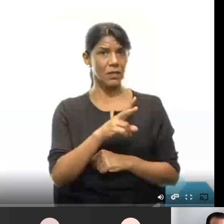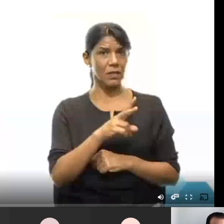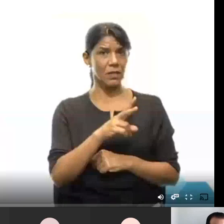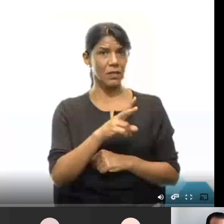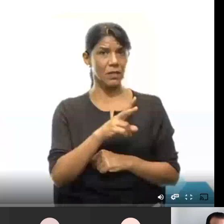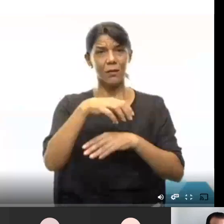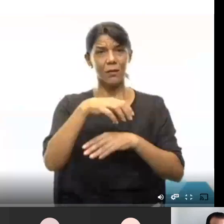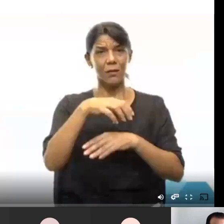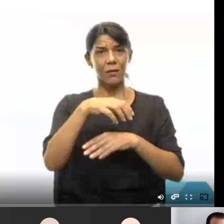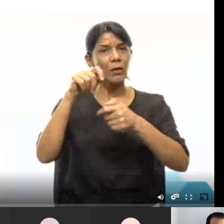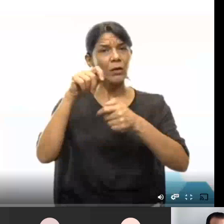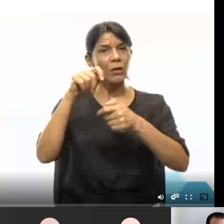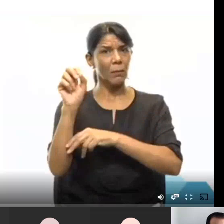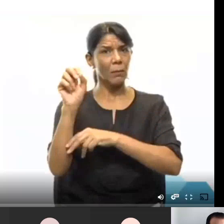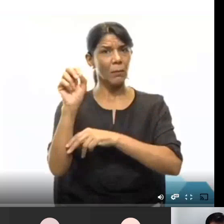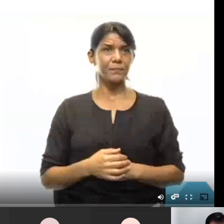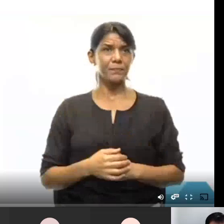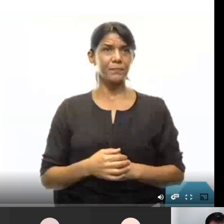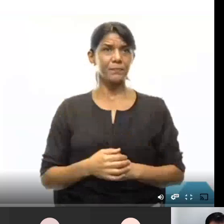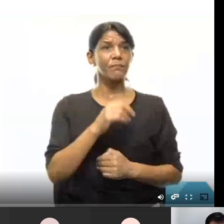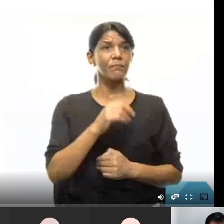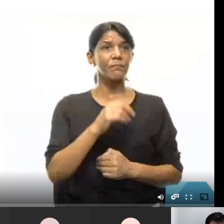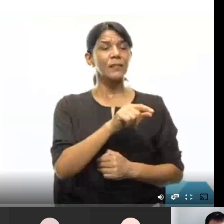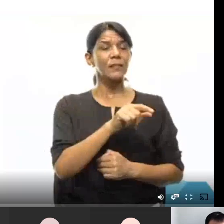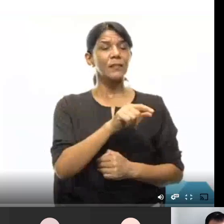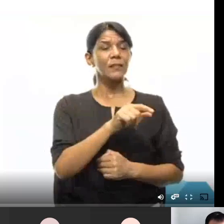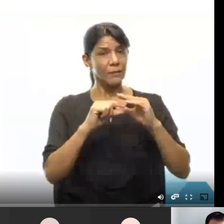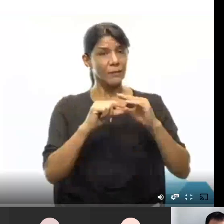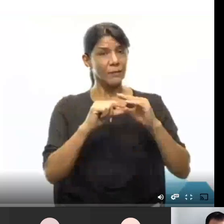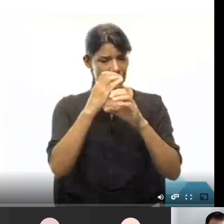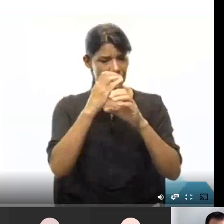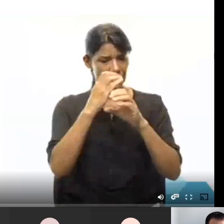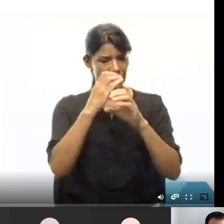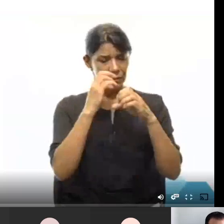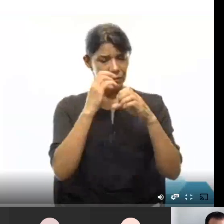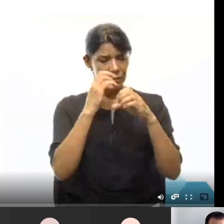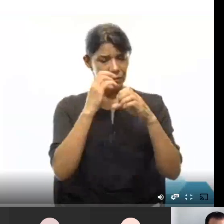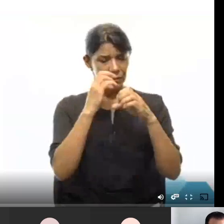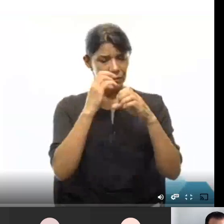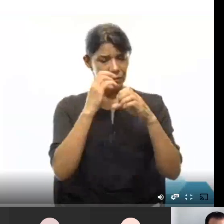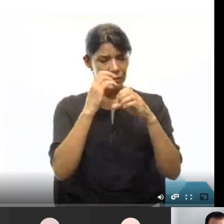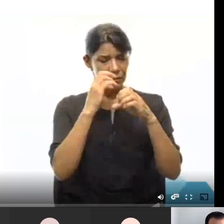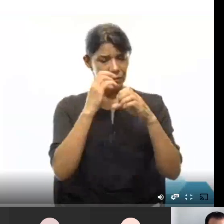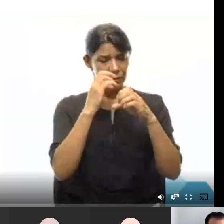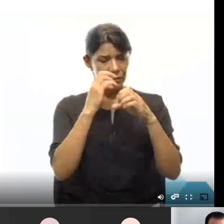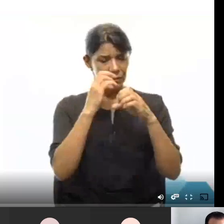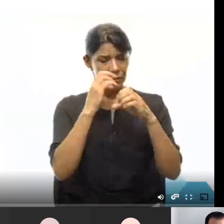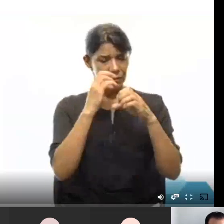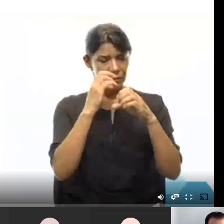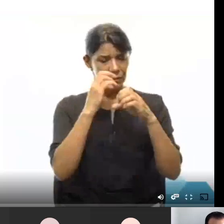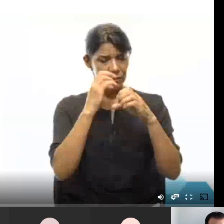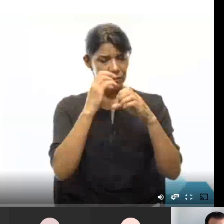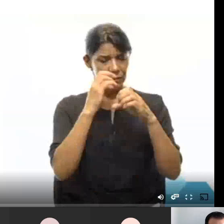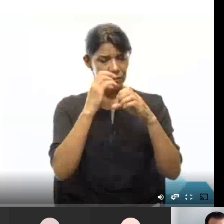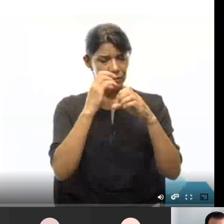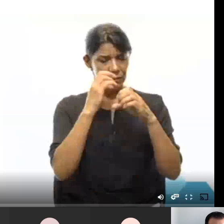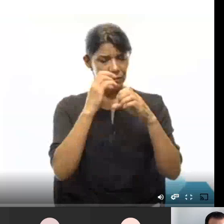um vírus. Na lâmina de lipoma, como o próprio nome também já diz, oma, né? Sufixo